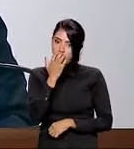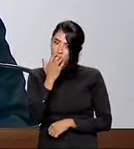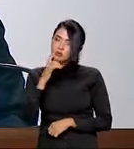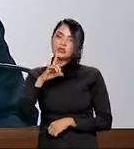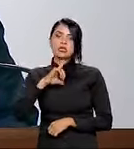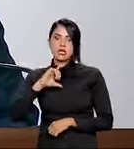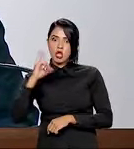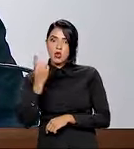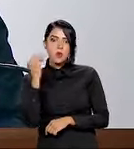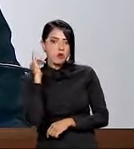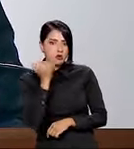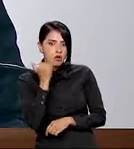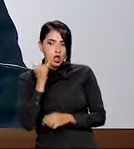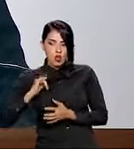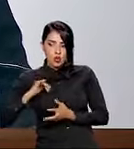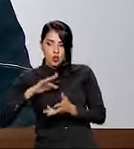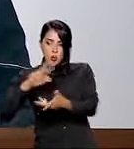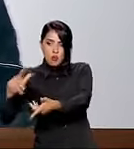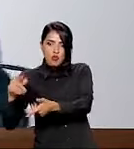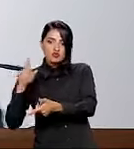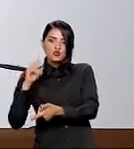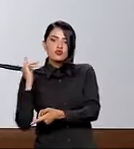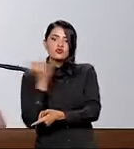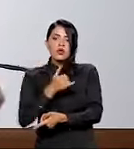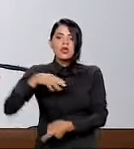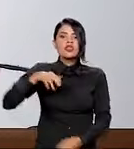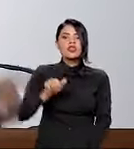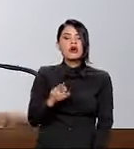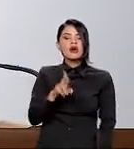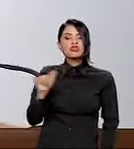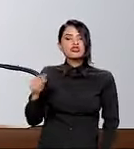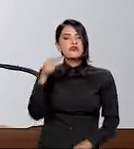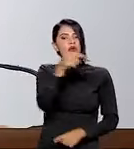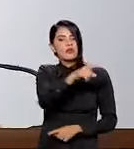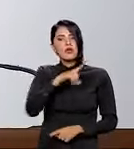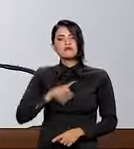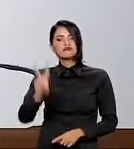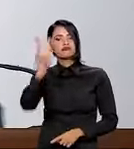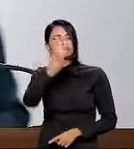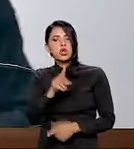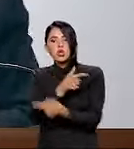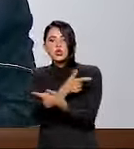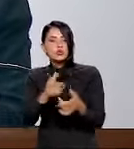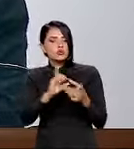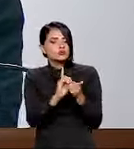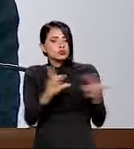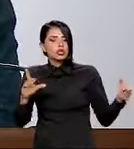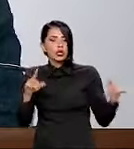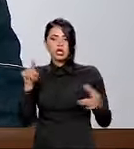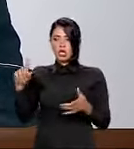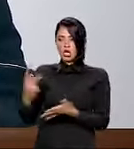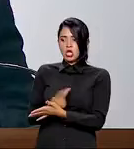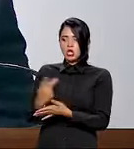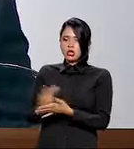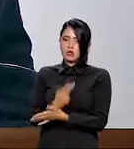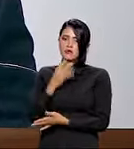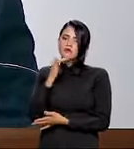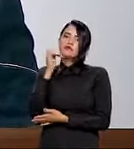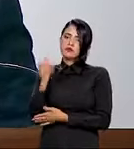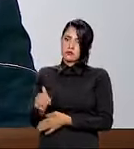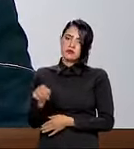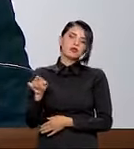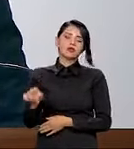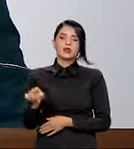uma narrativa no mundo de que na Venezuela não tem democracia e que ele cometeu erros. Eu disse para